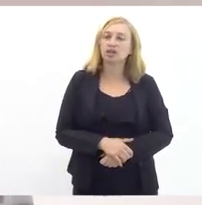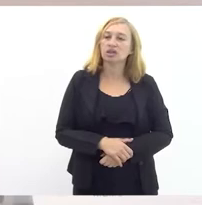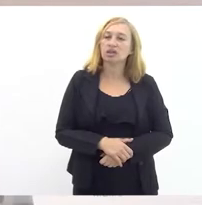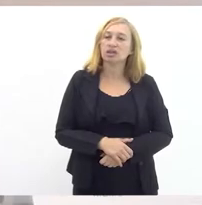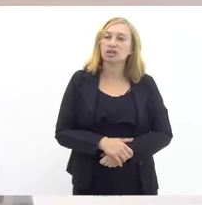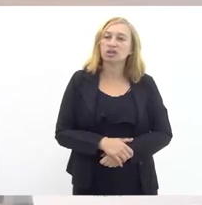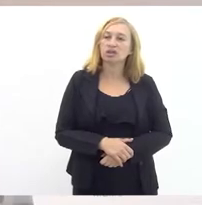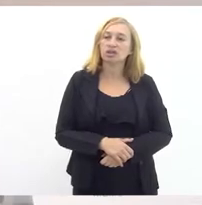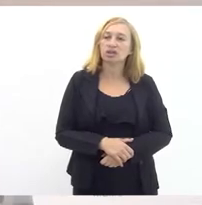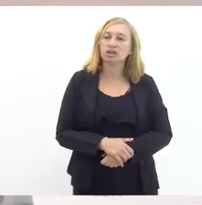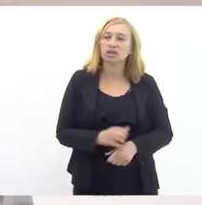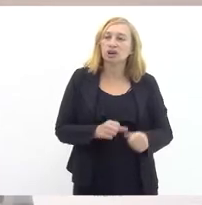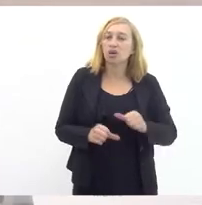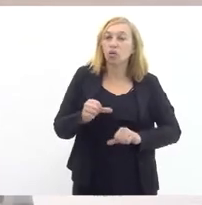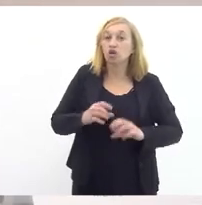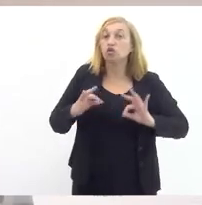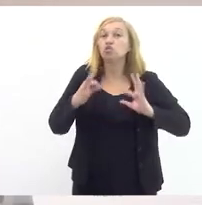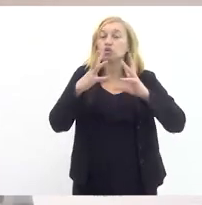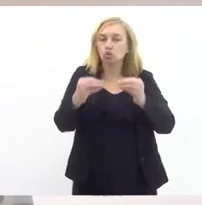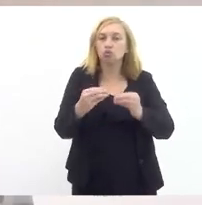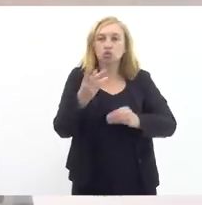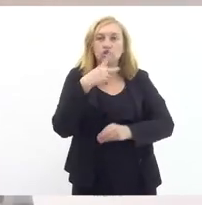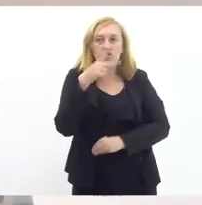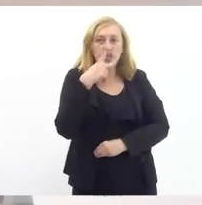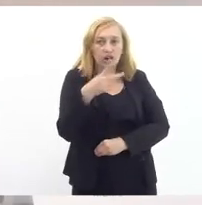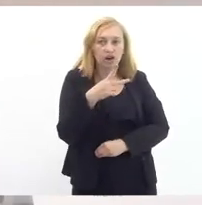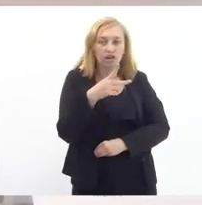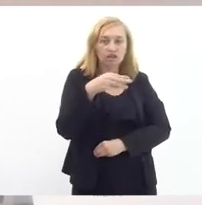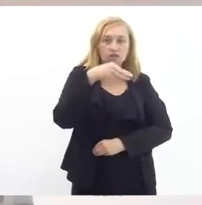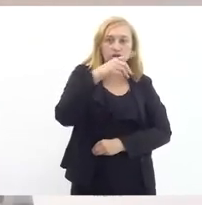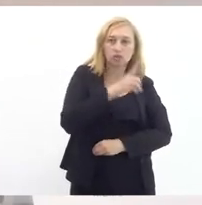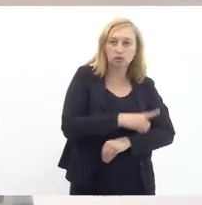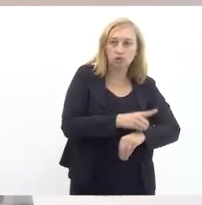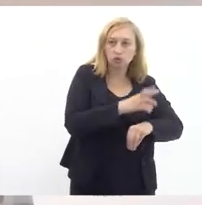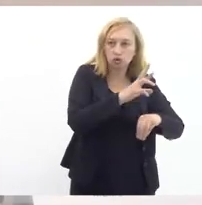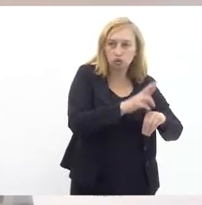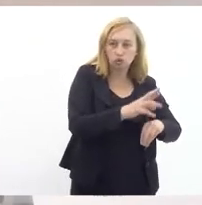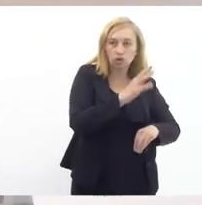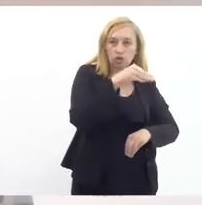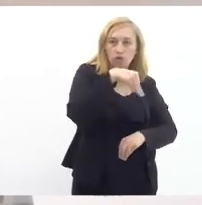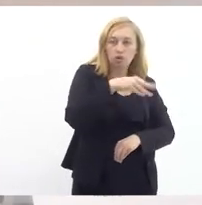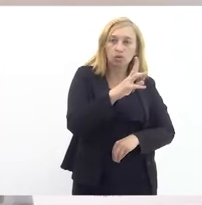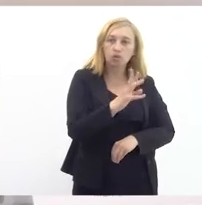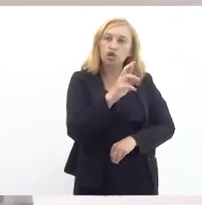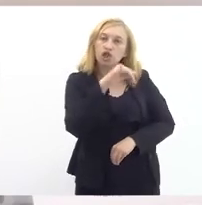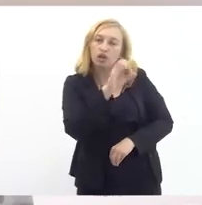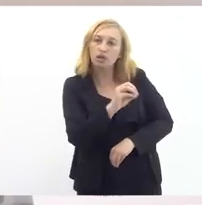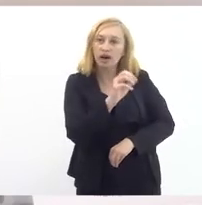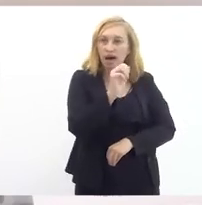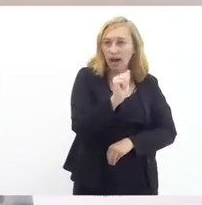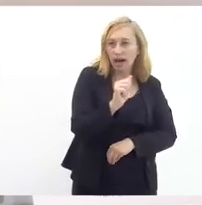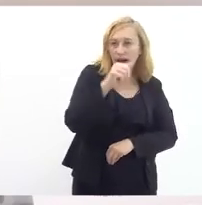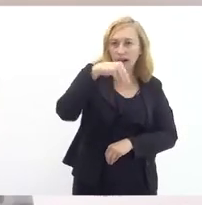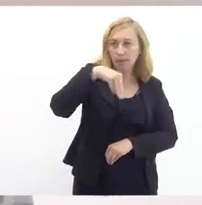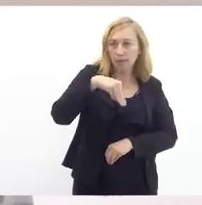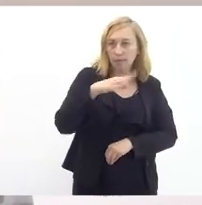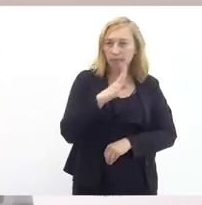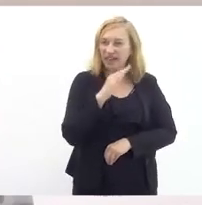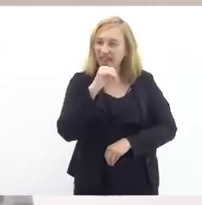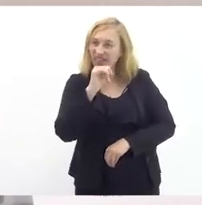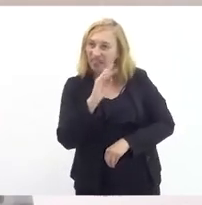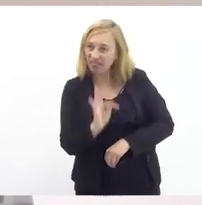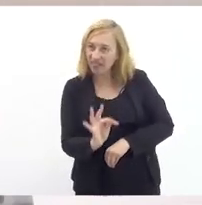contrariando tudo o que diz, doutor Murilo, a ABNT, Associação Brasileira de Normas